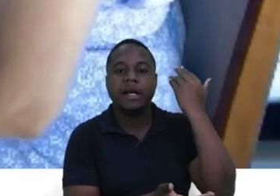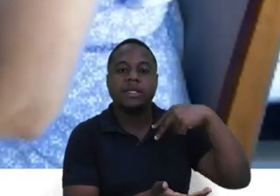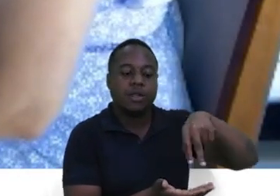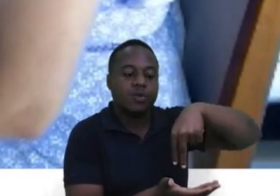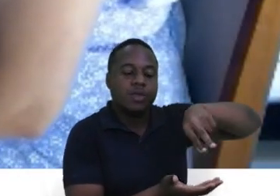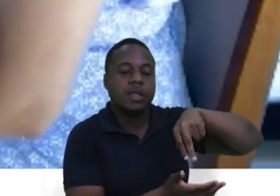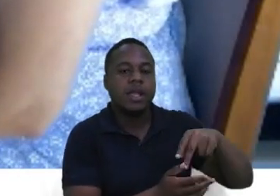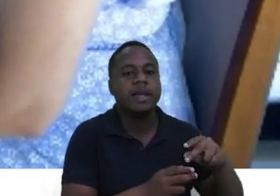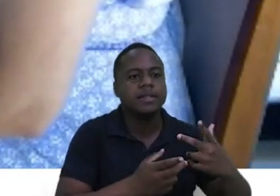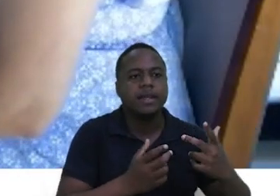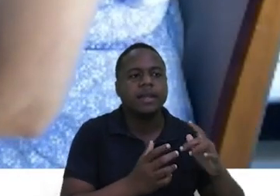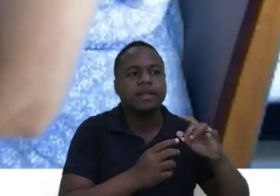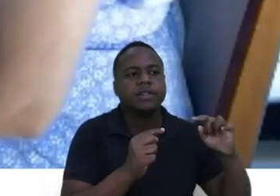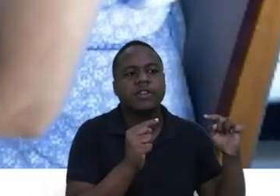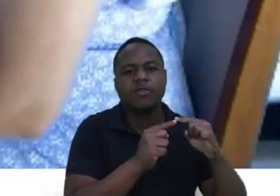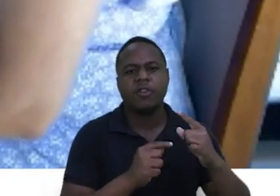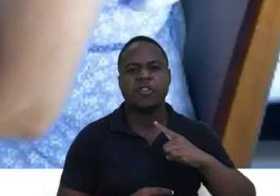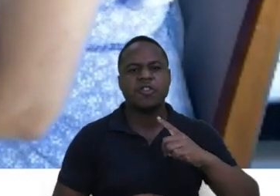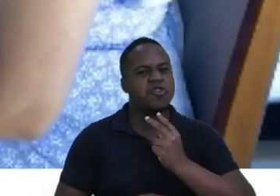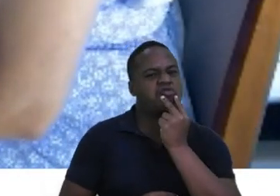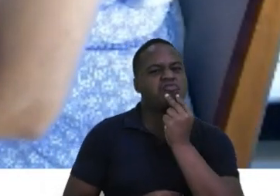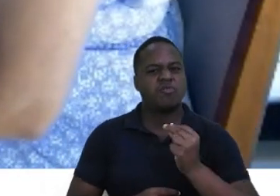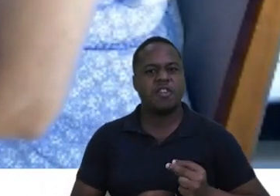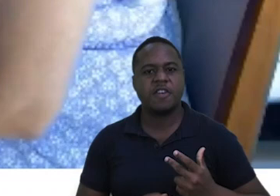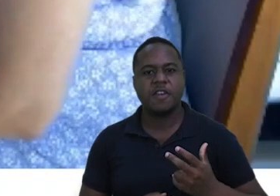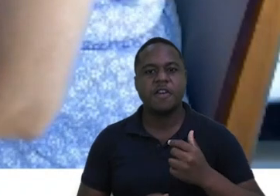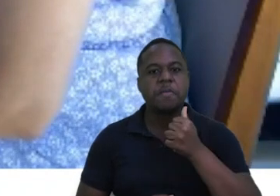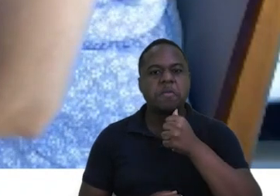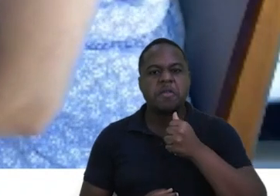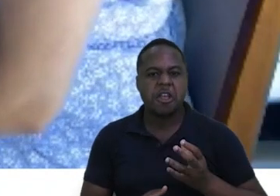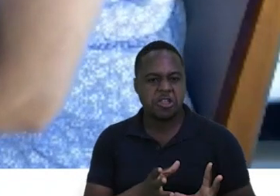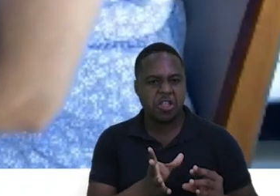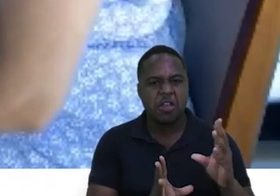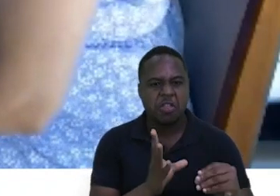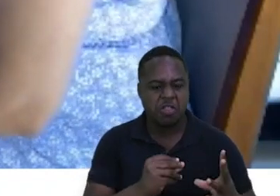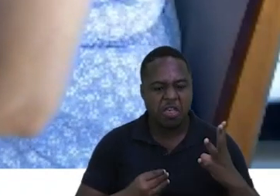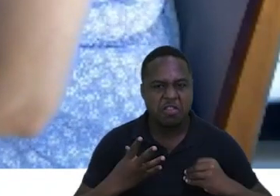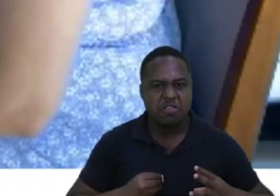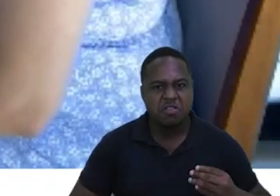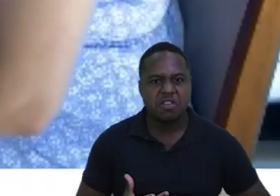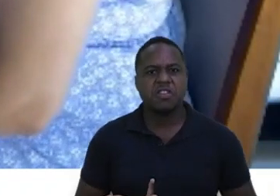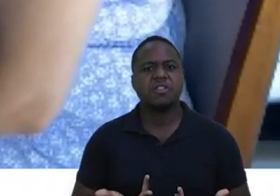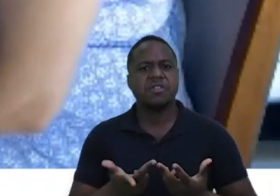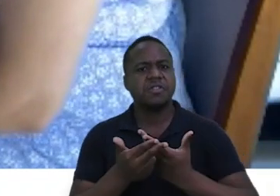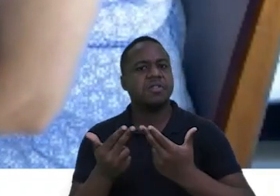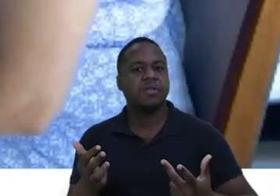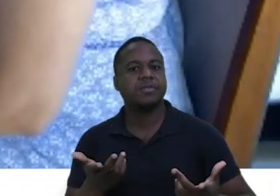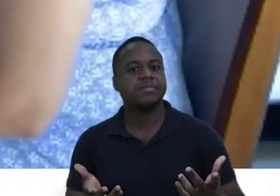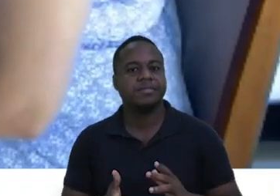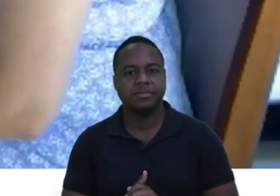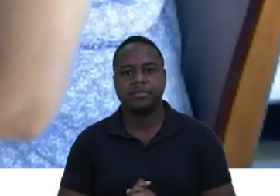João, com relação ao machismo, com relação ao assédio, com relação a diversas outras coisas.